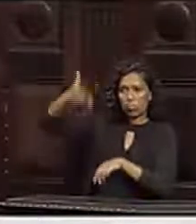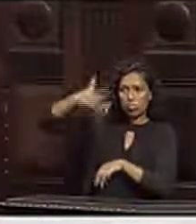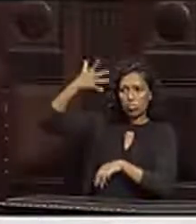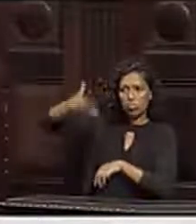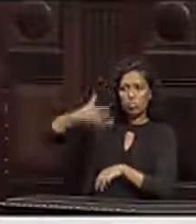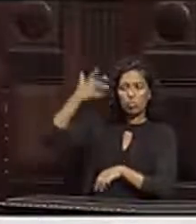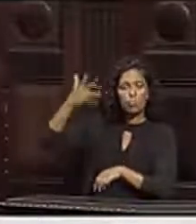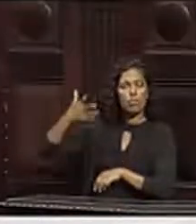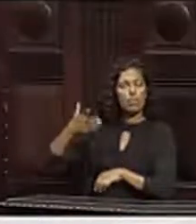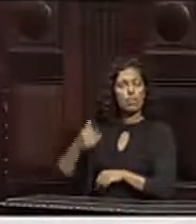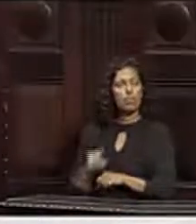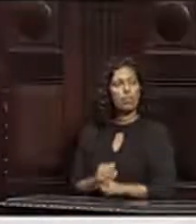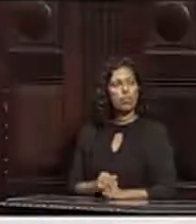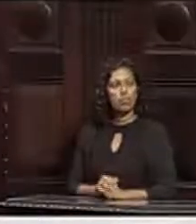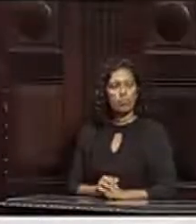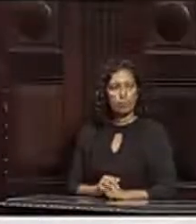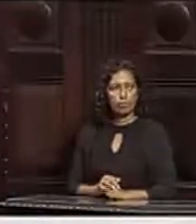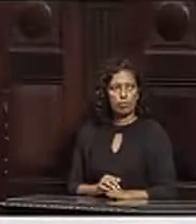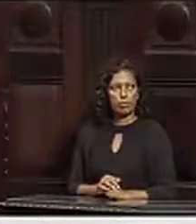para